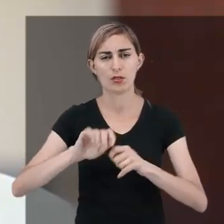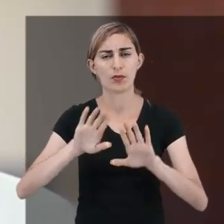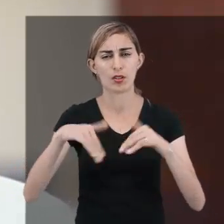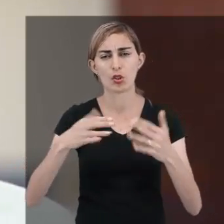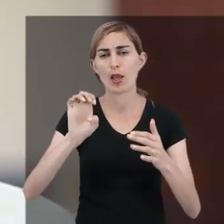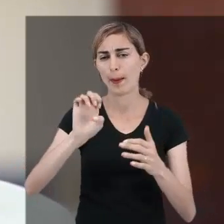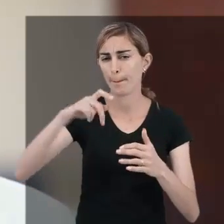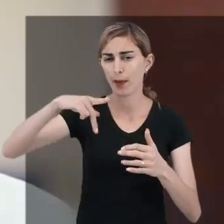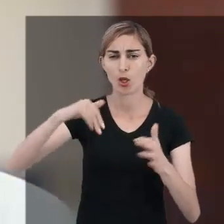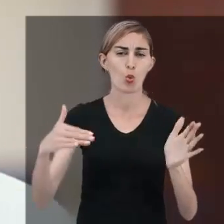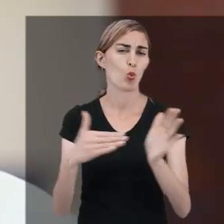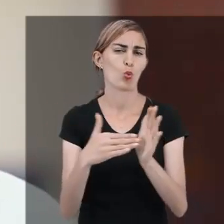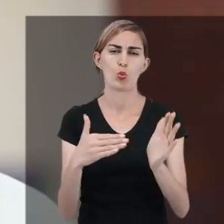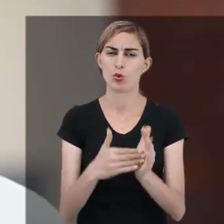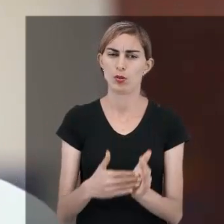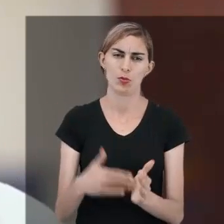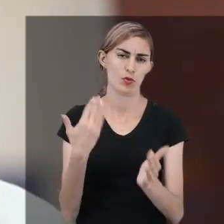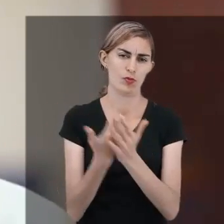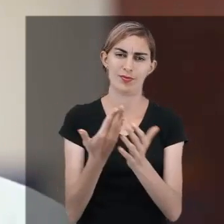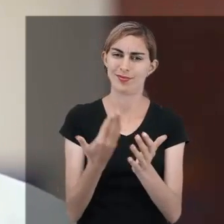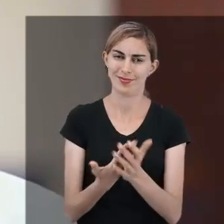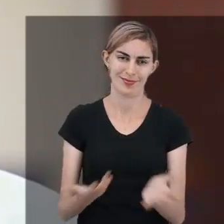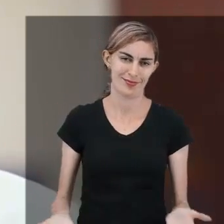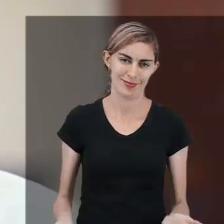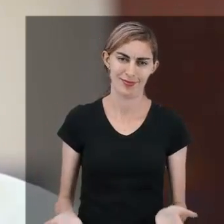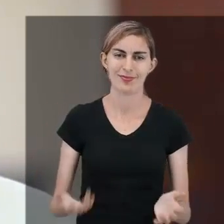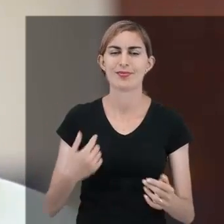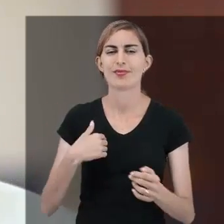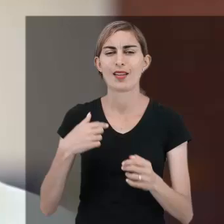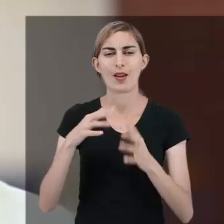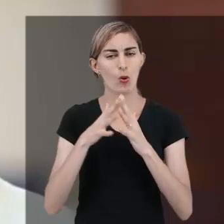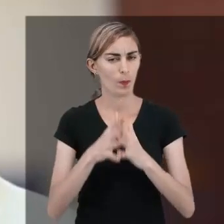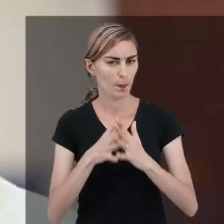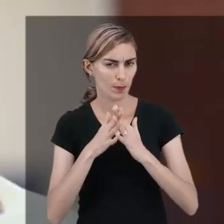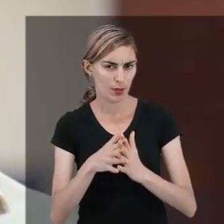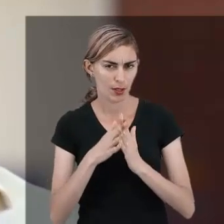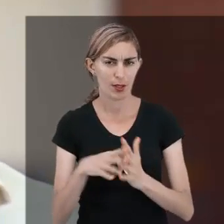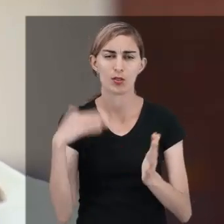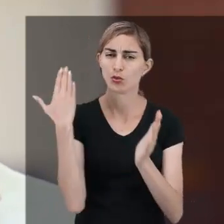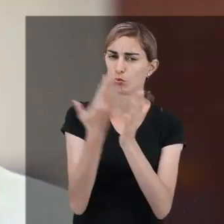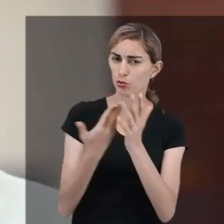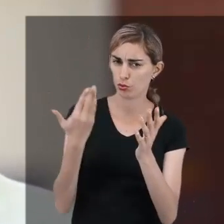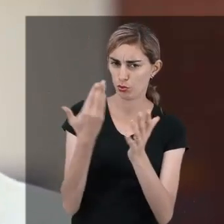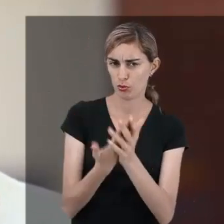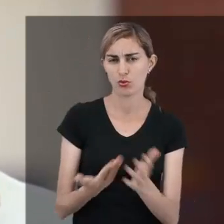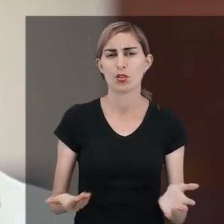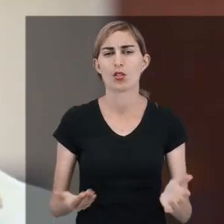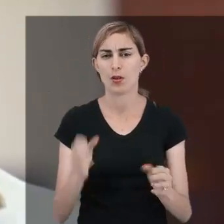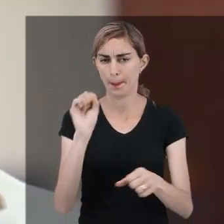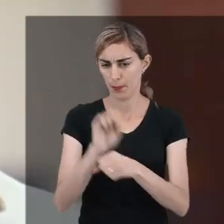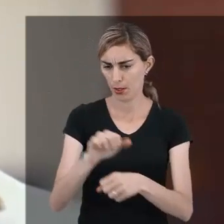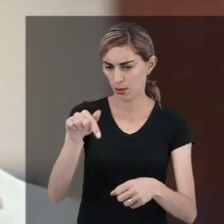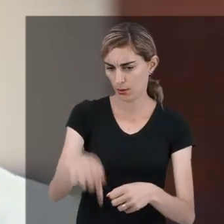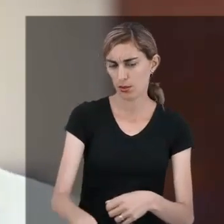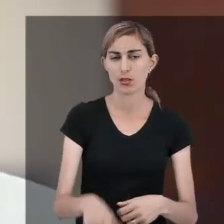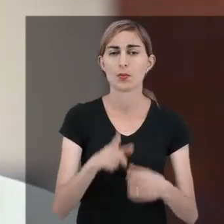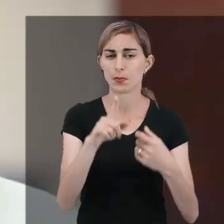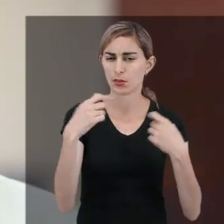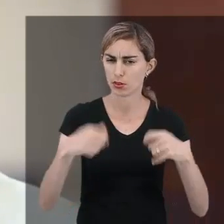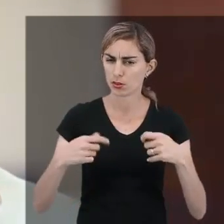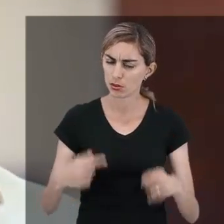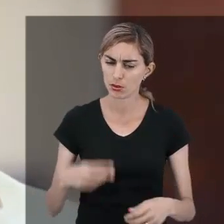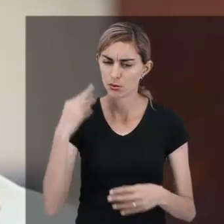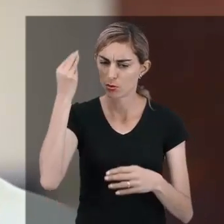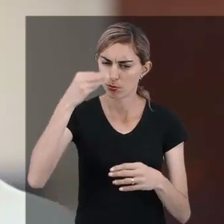EPI é o último passo. Muitas vezes você vai rodar e não acha o EPI. Então é complexo esse estudo, que não vai parar por aqui. É necessário que vocês